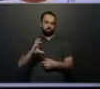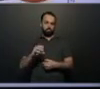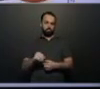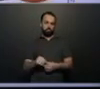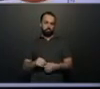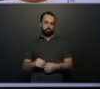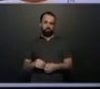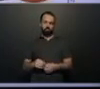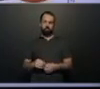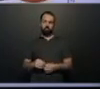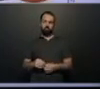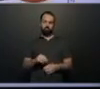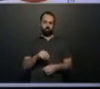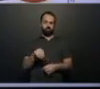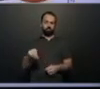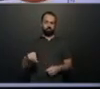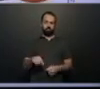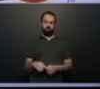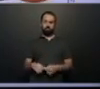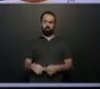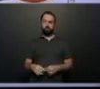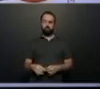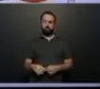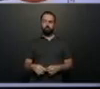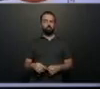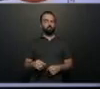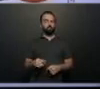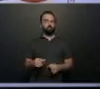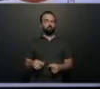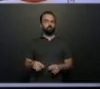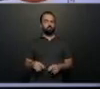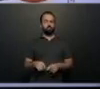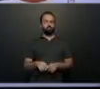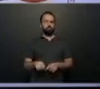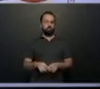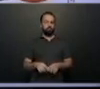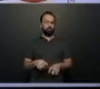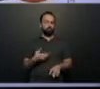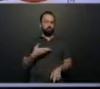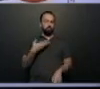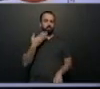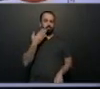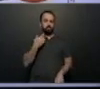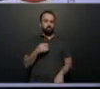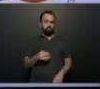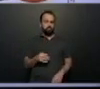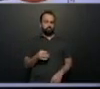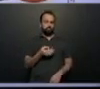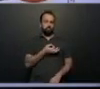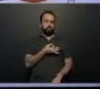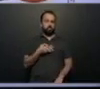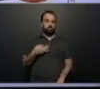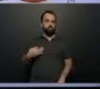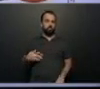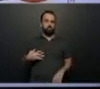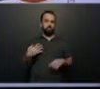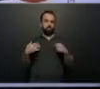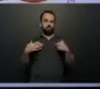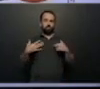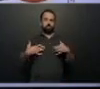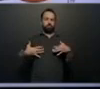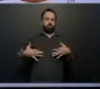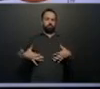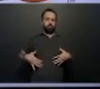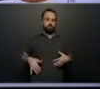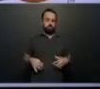bolos. Temos a presença da química na respiração celular e em todas as reações químicas